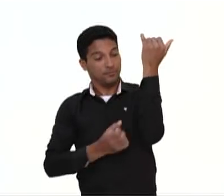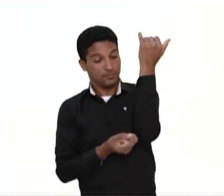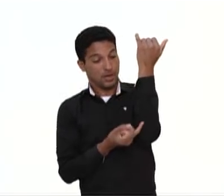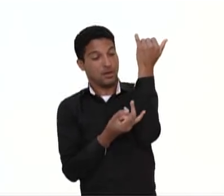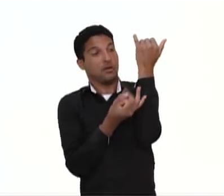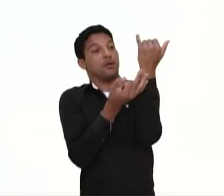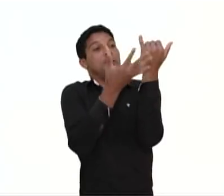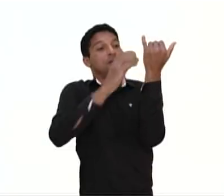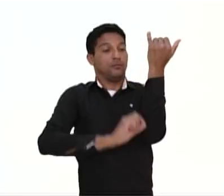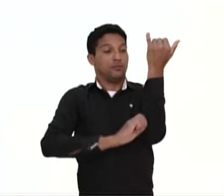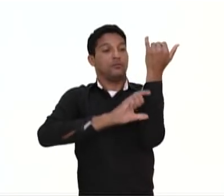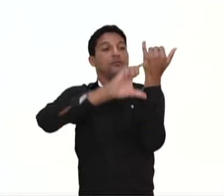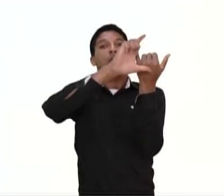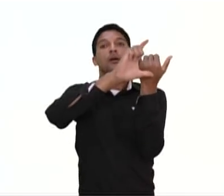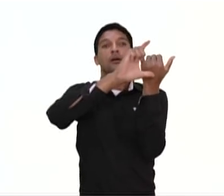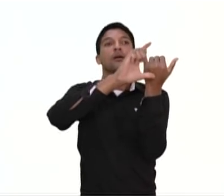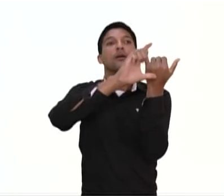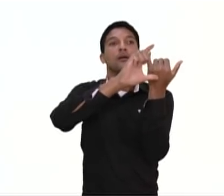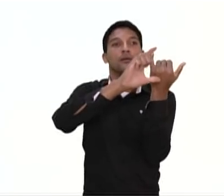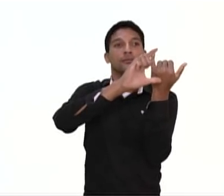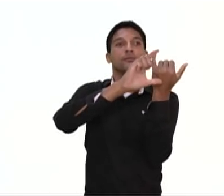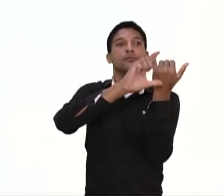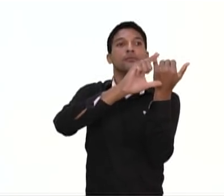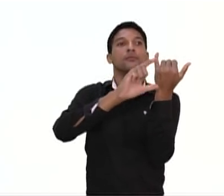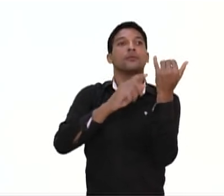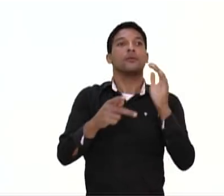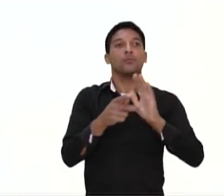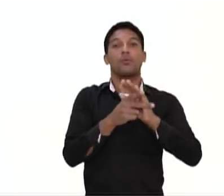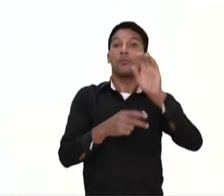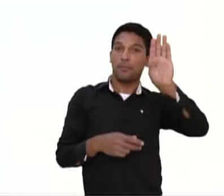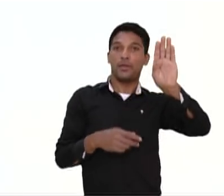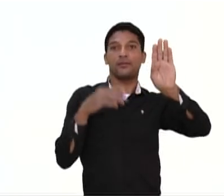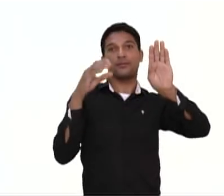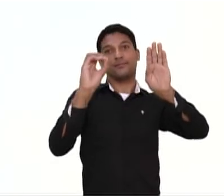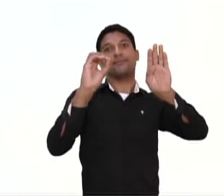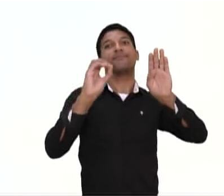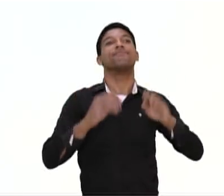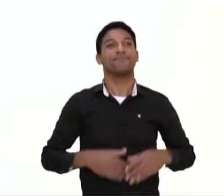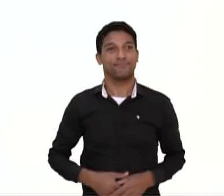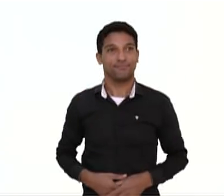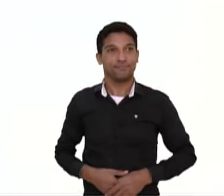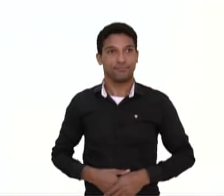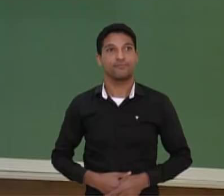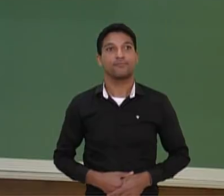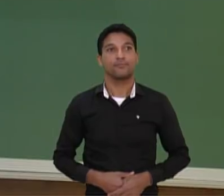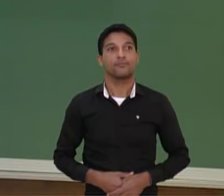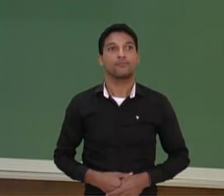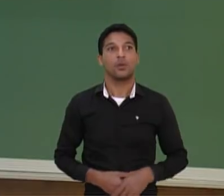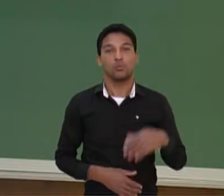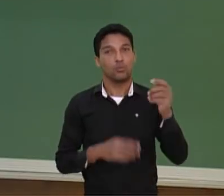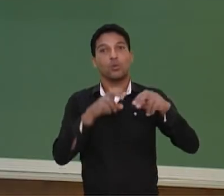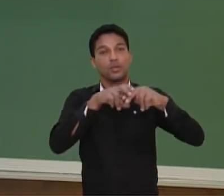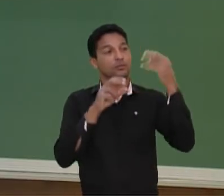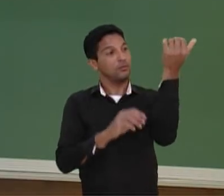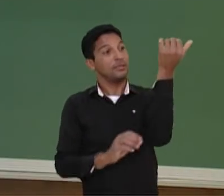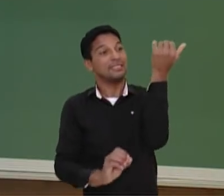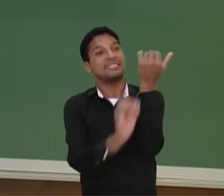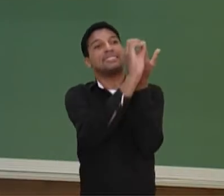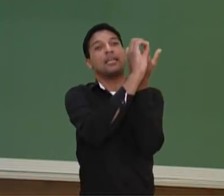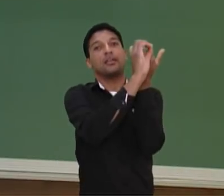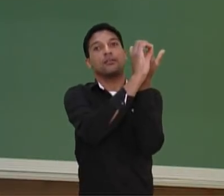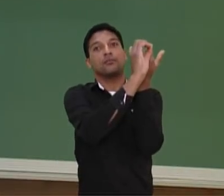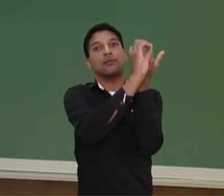comparar com a equação do segundo grau, ela vai ser incompleta, né? Falta o termo b ali, o b é igual a zero, então eu encontro